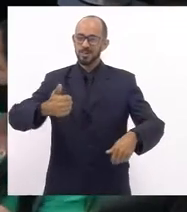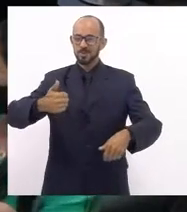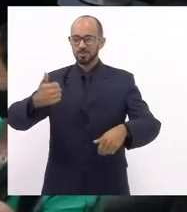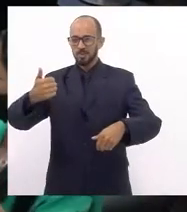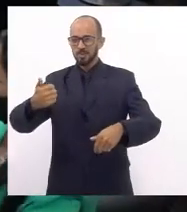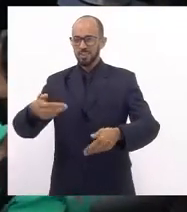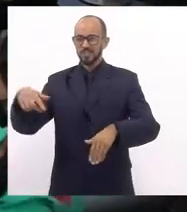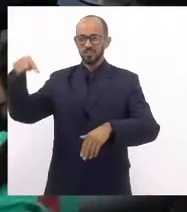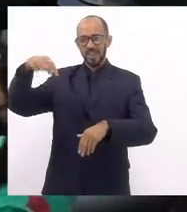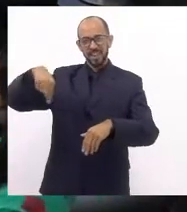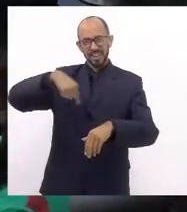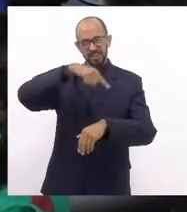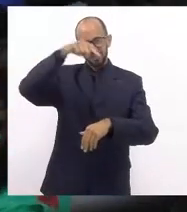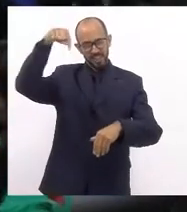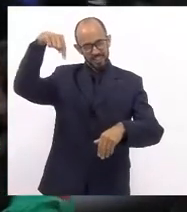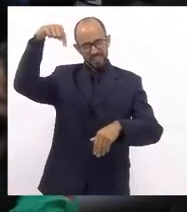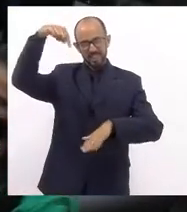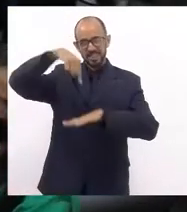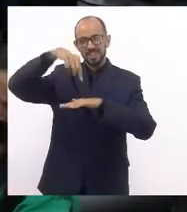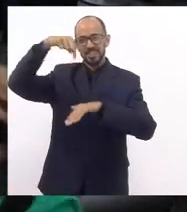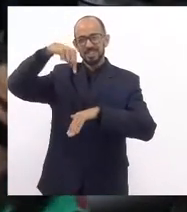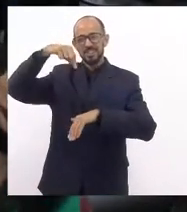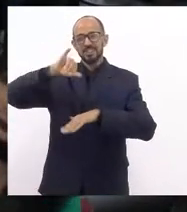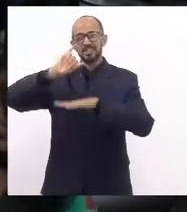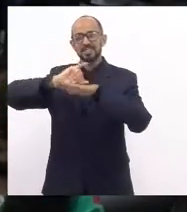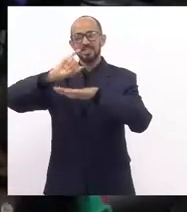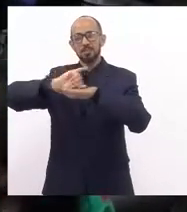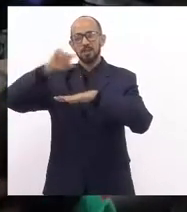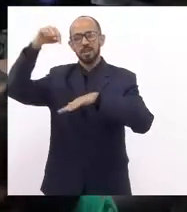cima... Cadê ele?